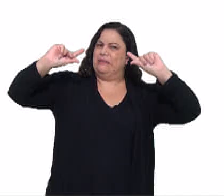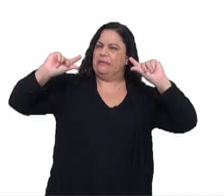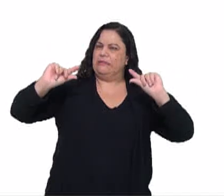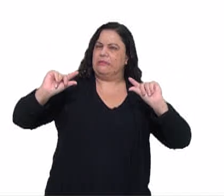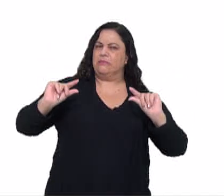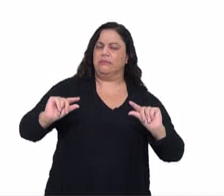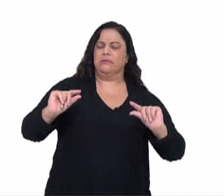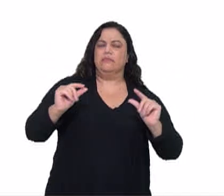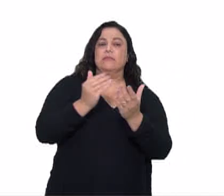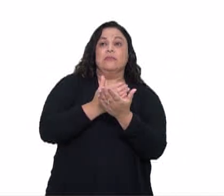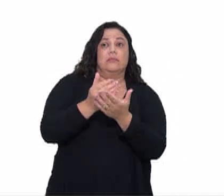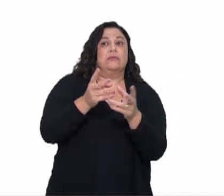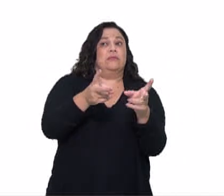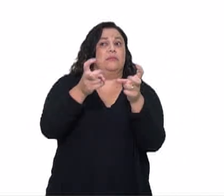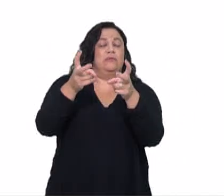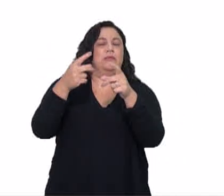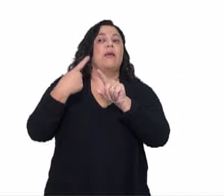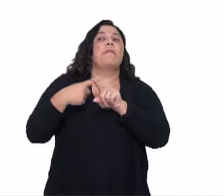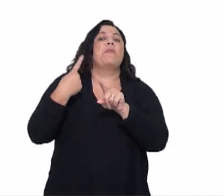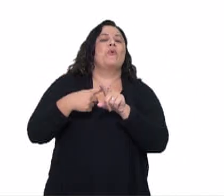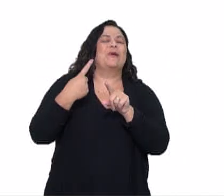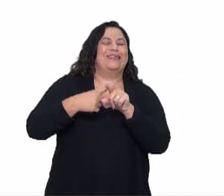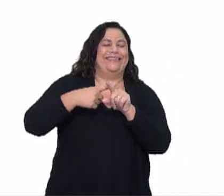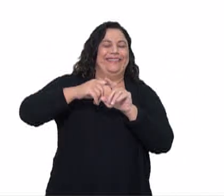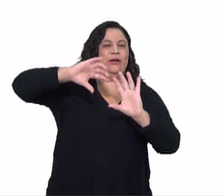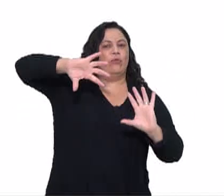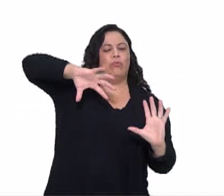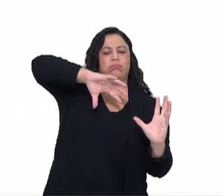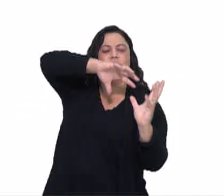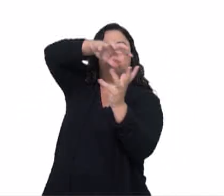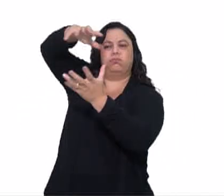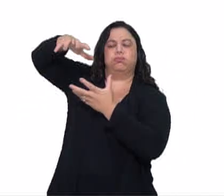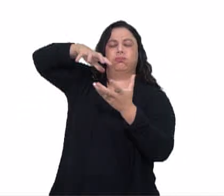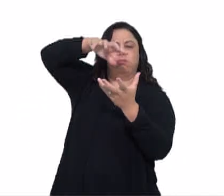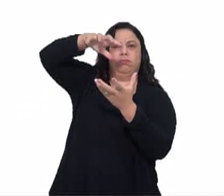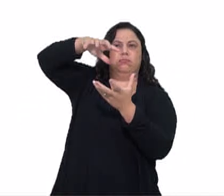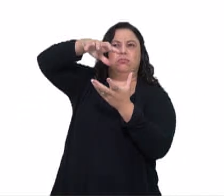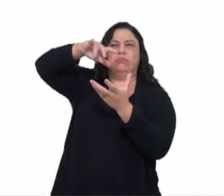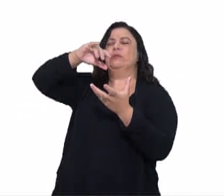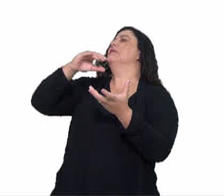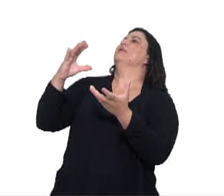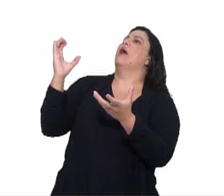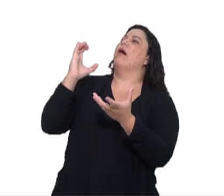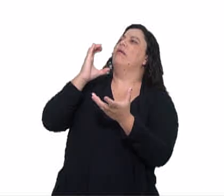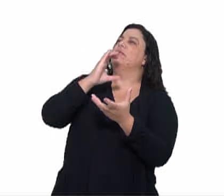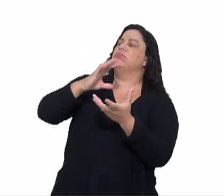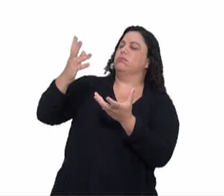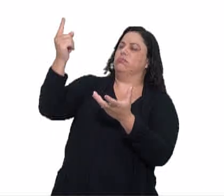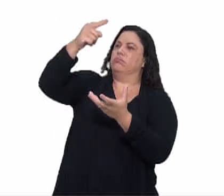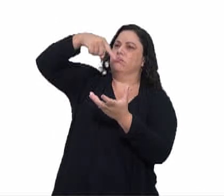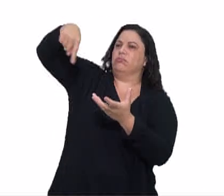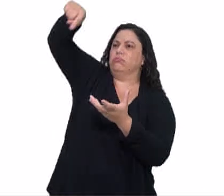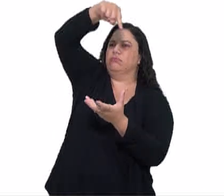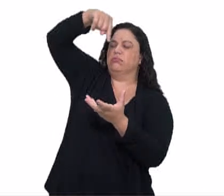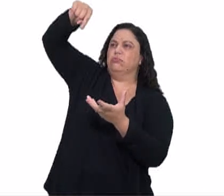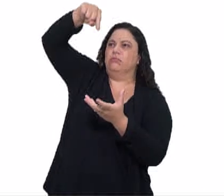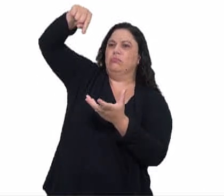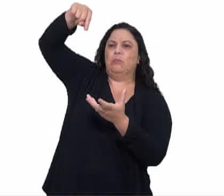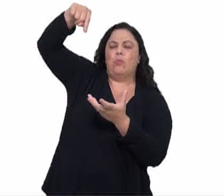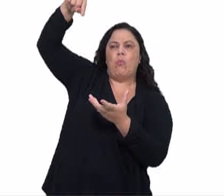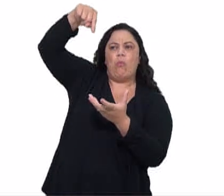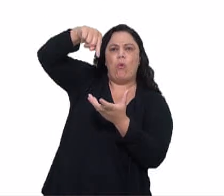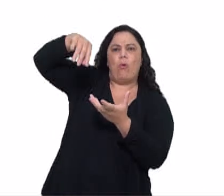ocorra por causa do aquecimento global provocado pelo homem, pelo buraco da camada de ozônio,